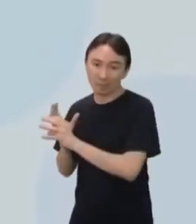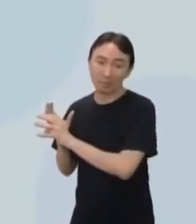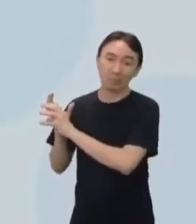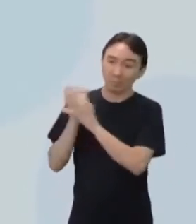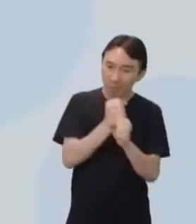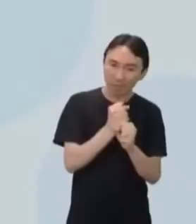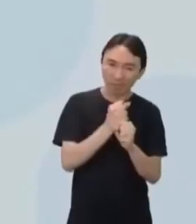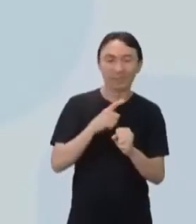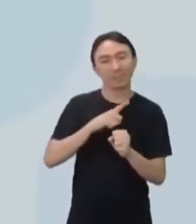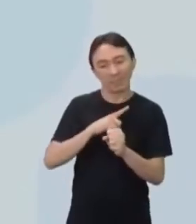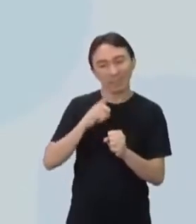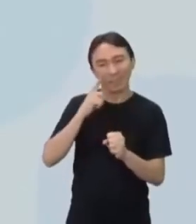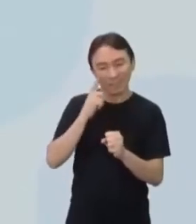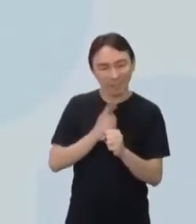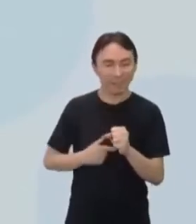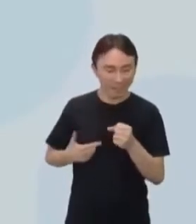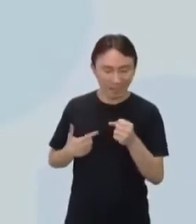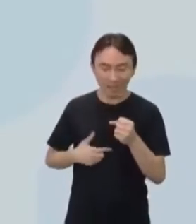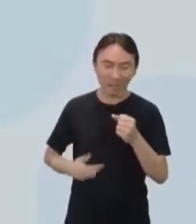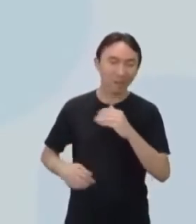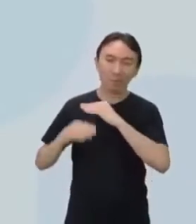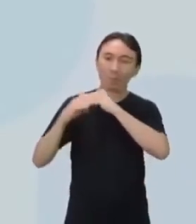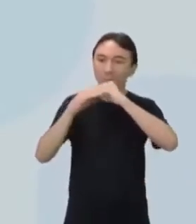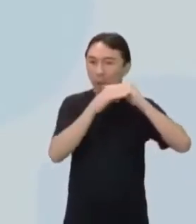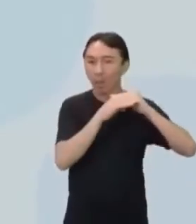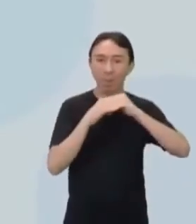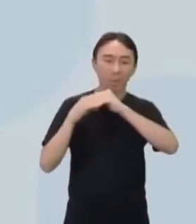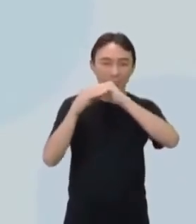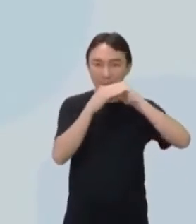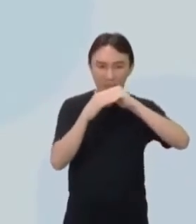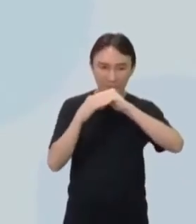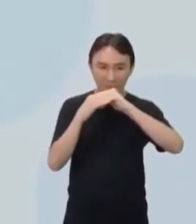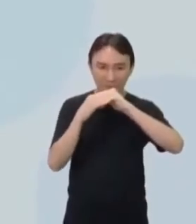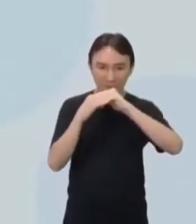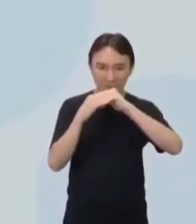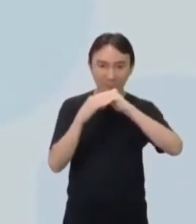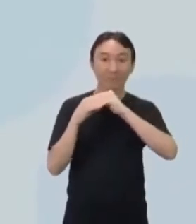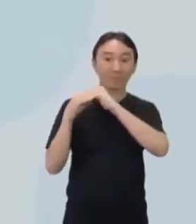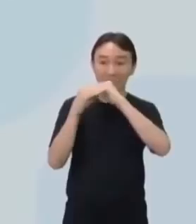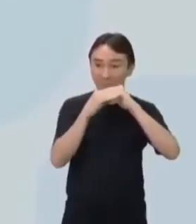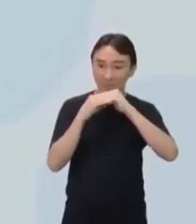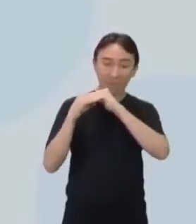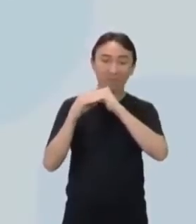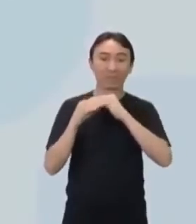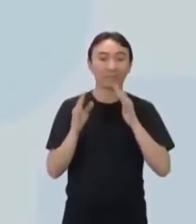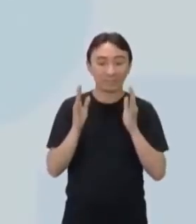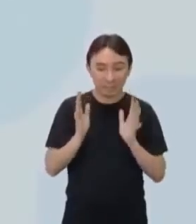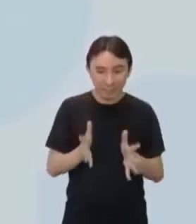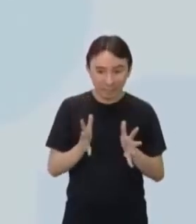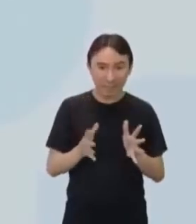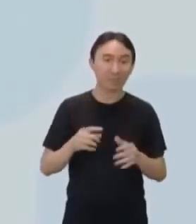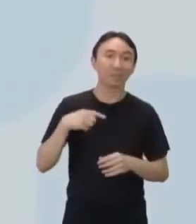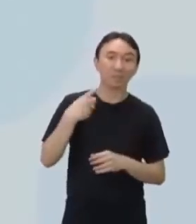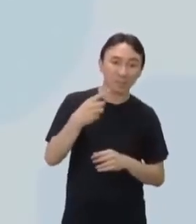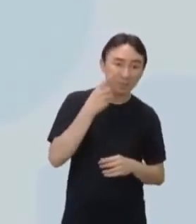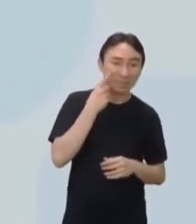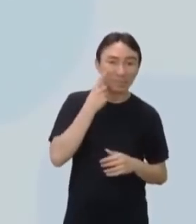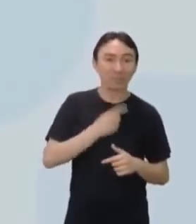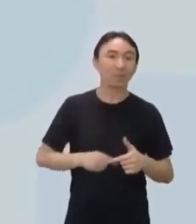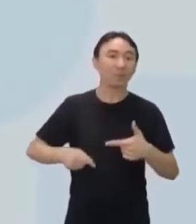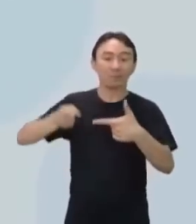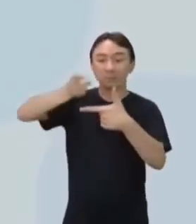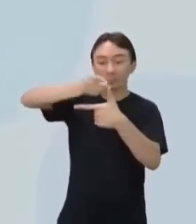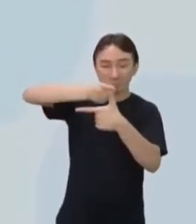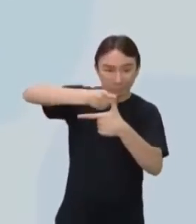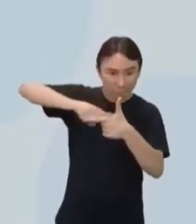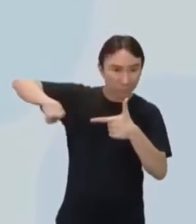nota padronizada, tá bom? E a partir dessa nota padronizada, eu junto, né, eu faço meu produto